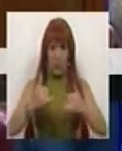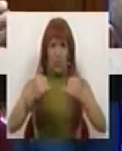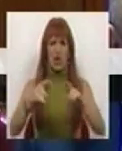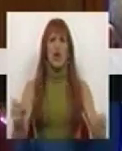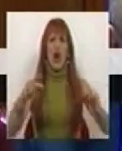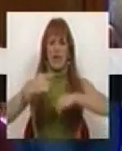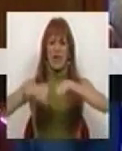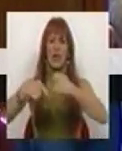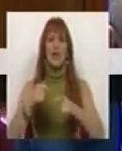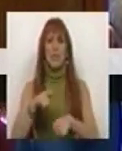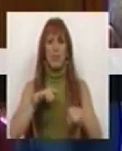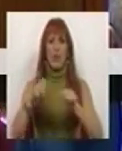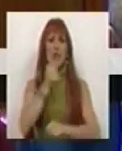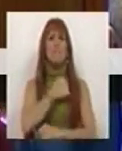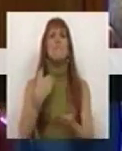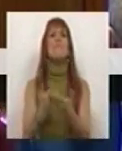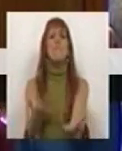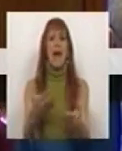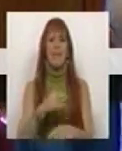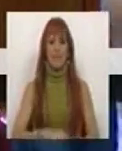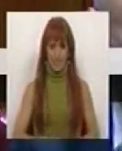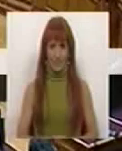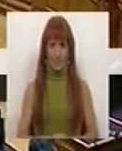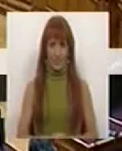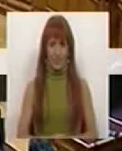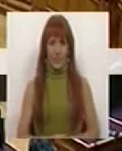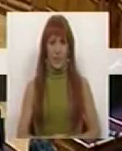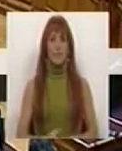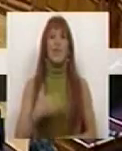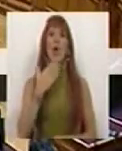Precisamos de uma nova geração de políticas de habitação, Sr. Deputado. Muito obrigado.